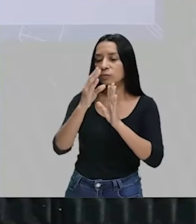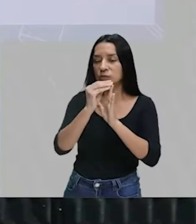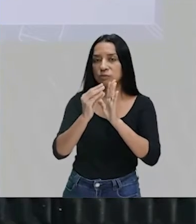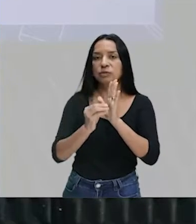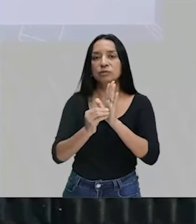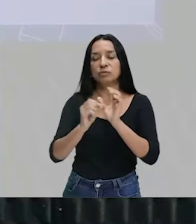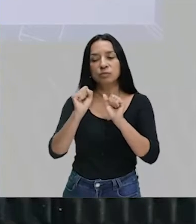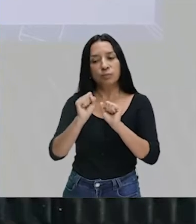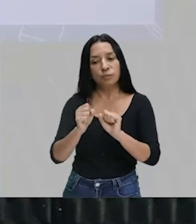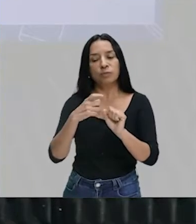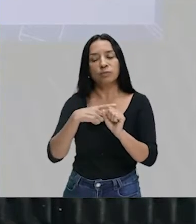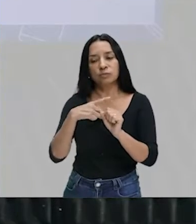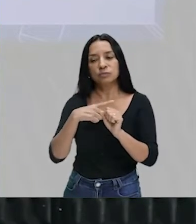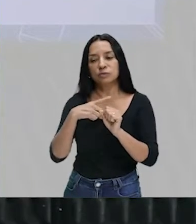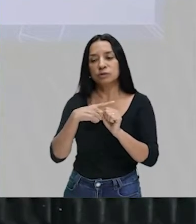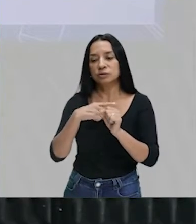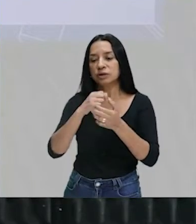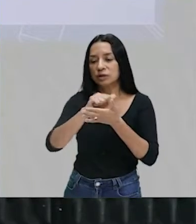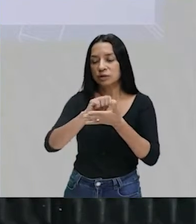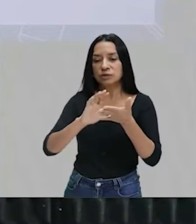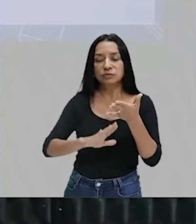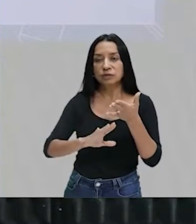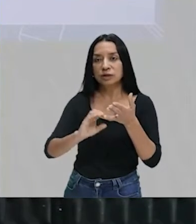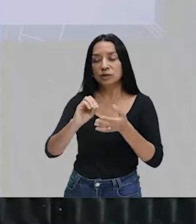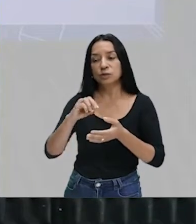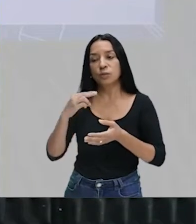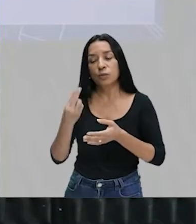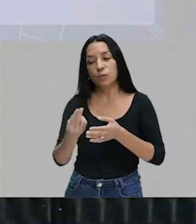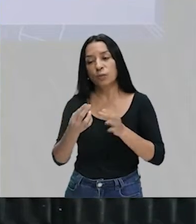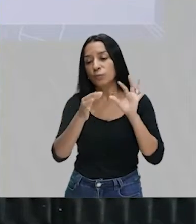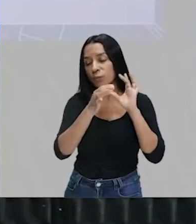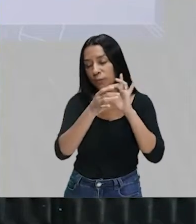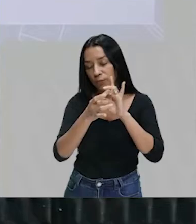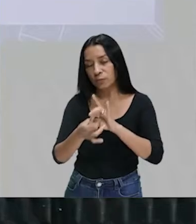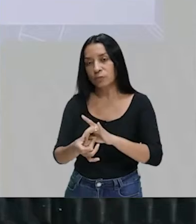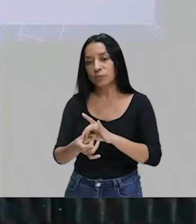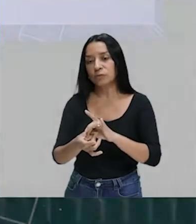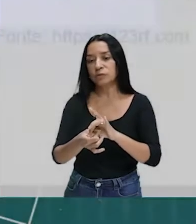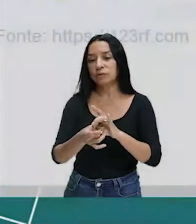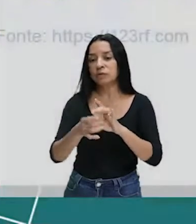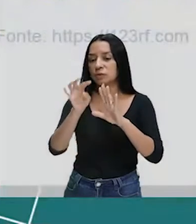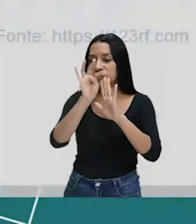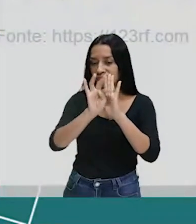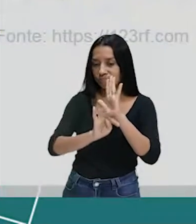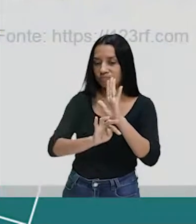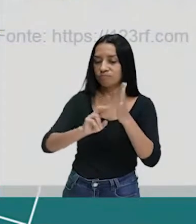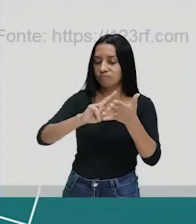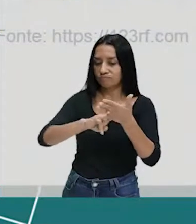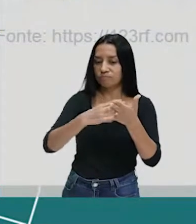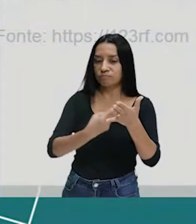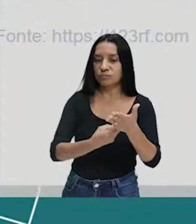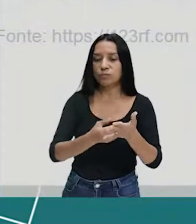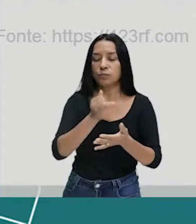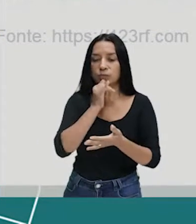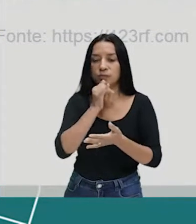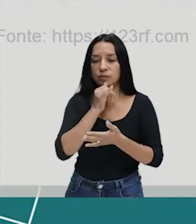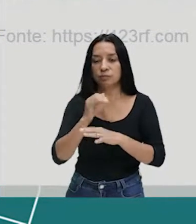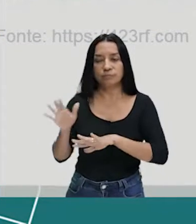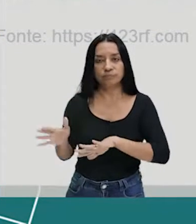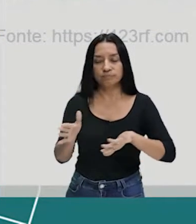materializar em um exercício ou em um contexto de interpretação textual por exemplo bom então vamo lá